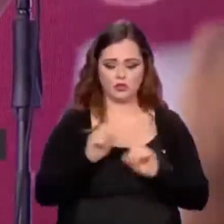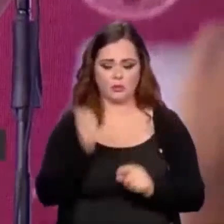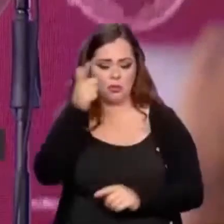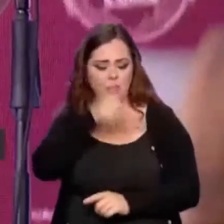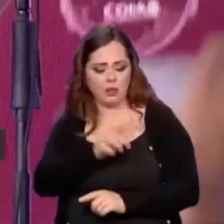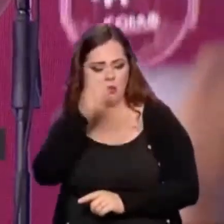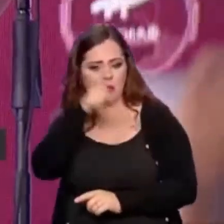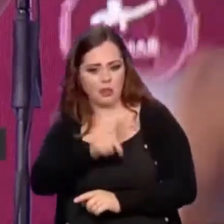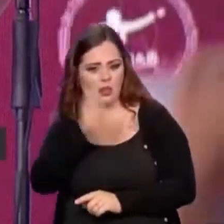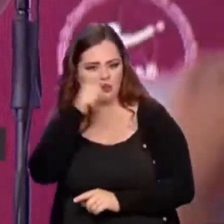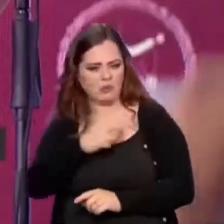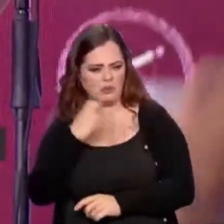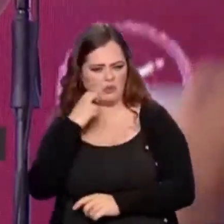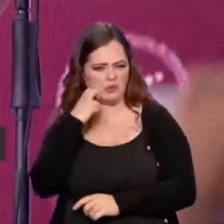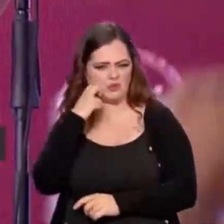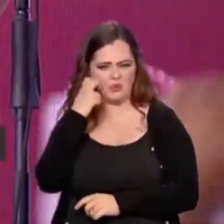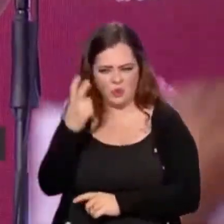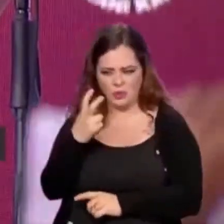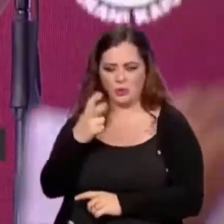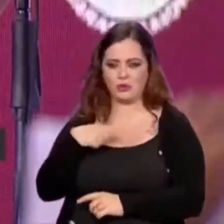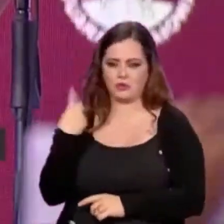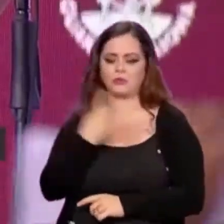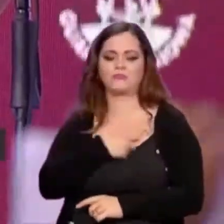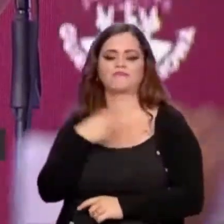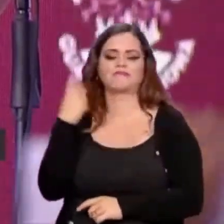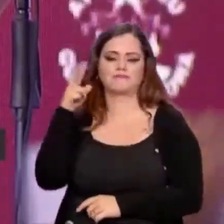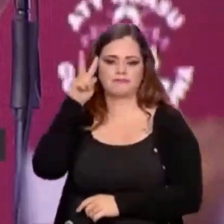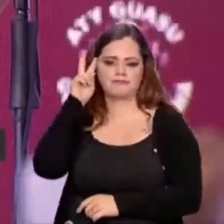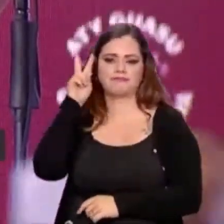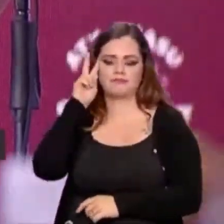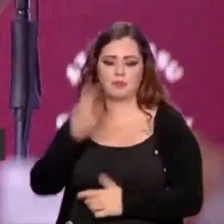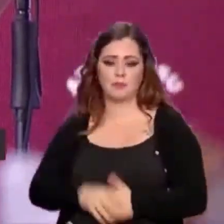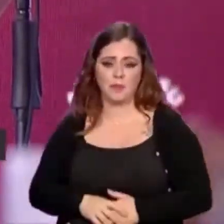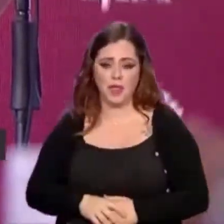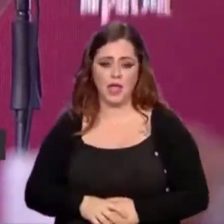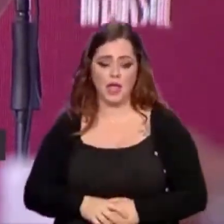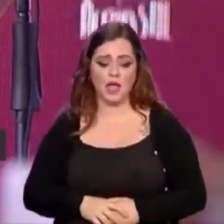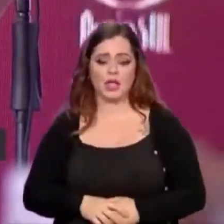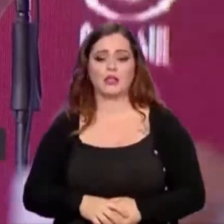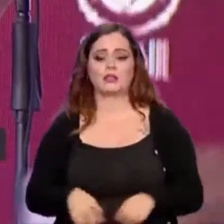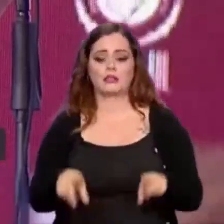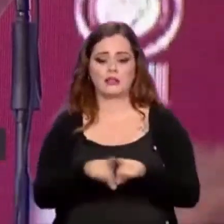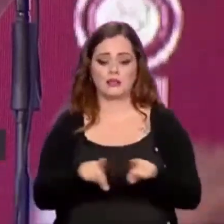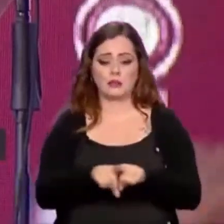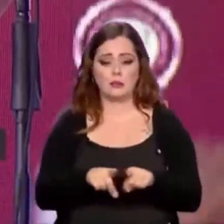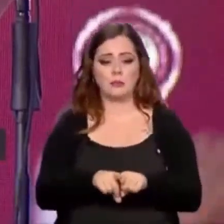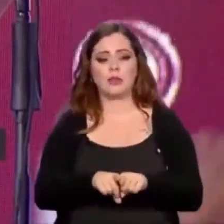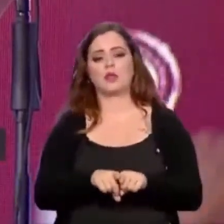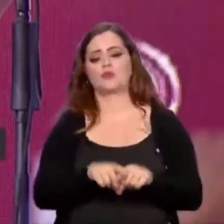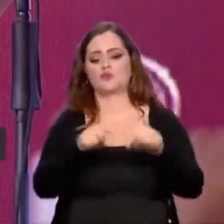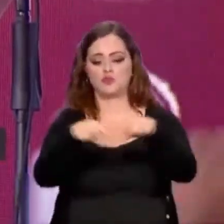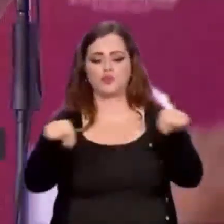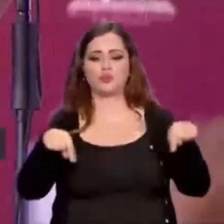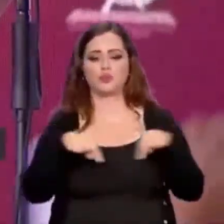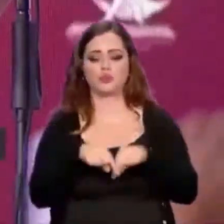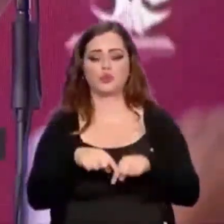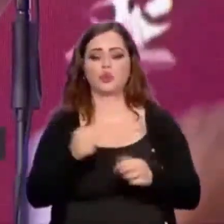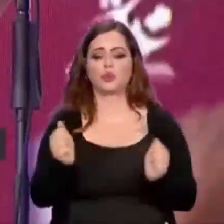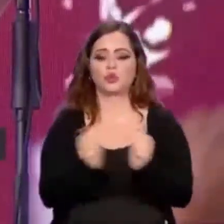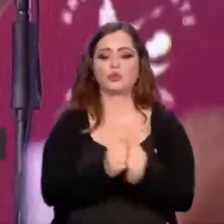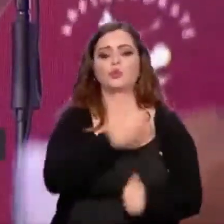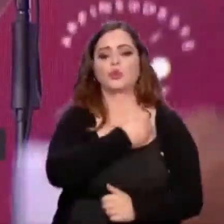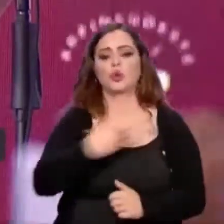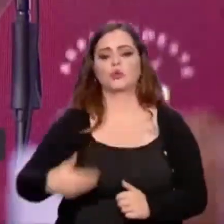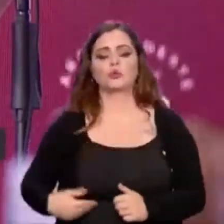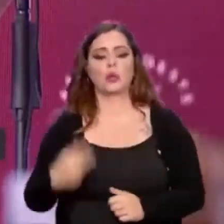repetição desse vergonhoso episódio da nossa história. A garantia da posse plena dos territórios pelo Estado aos